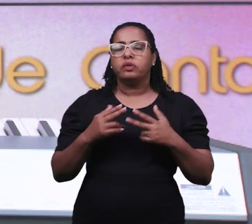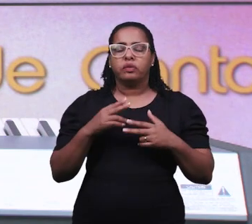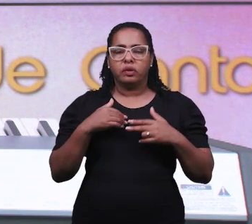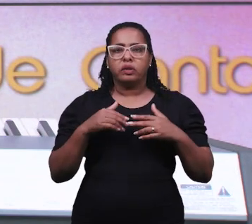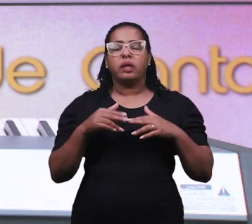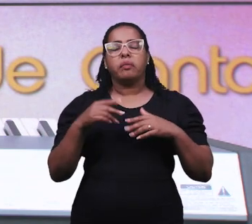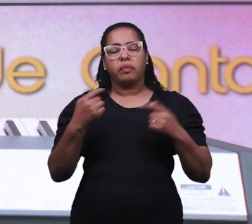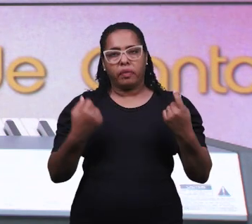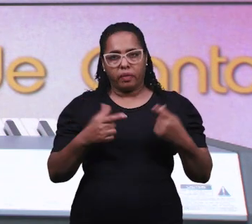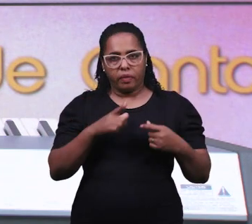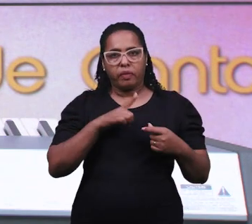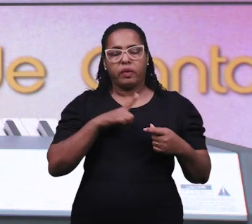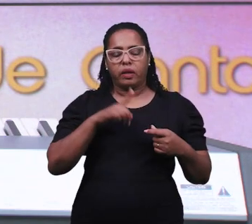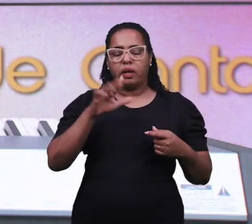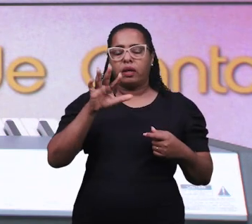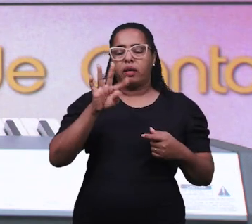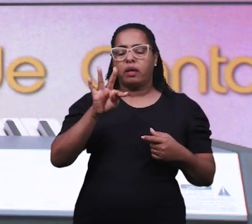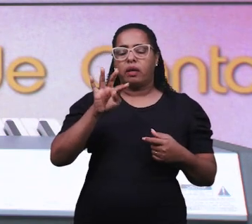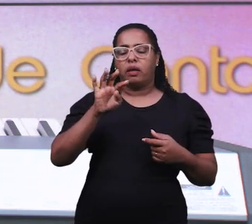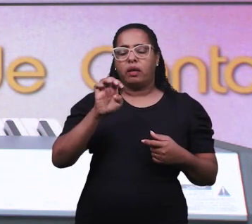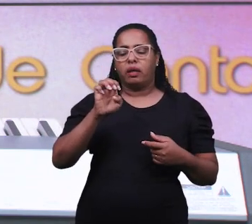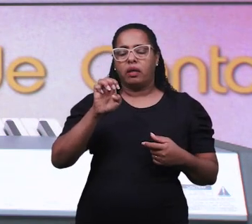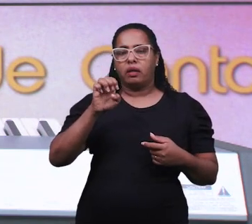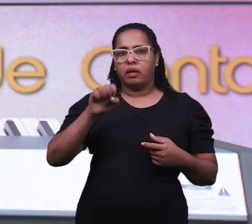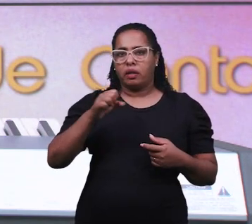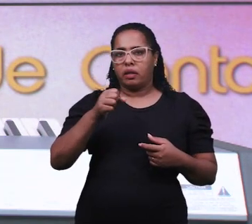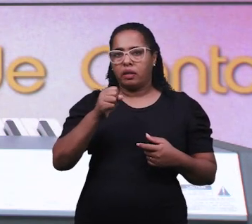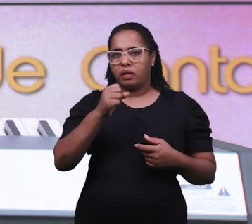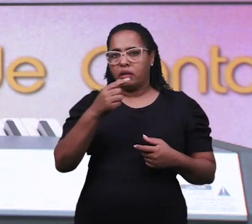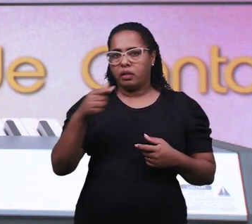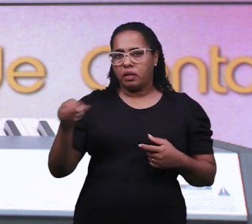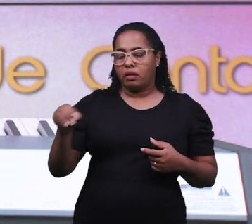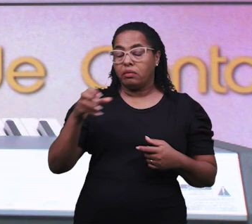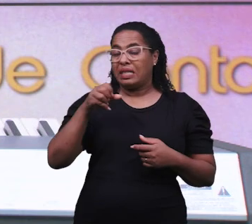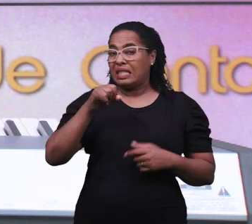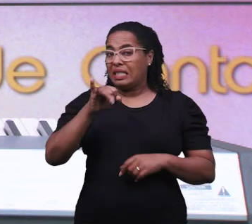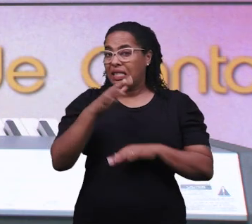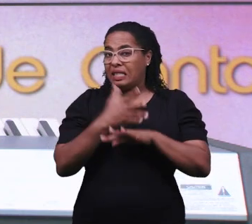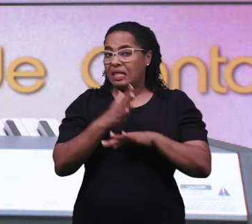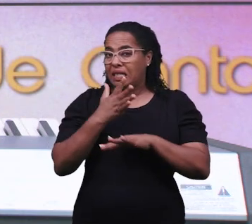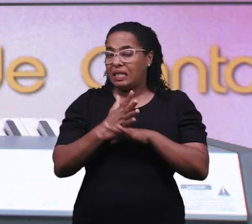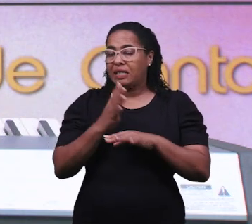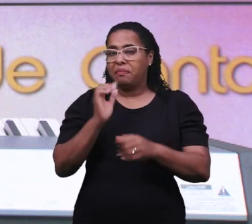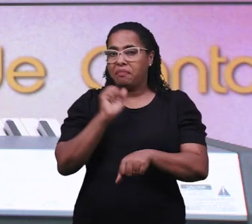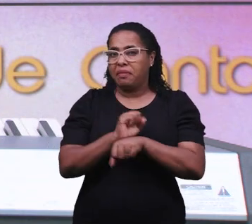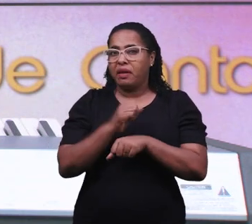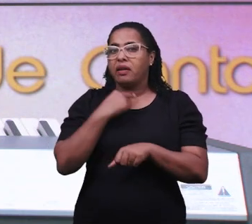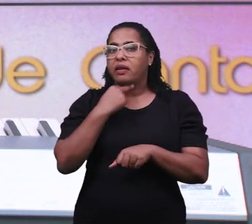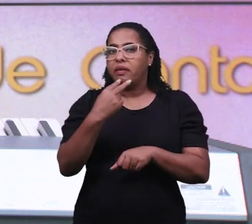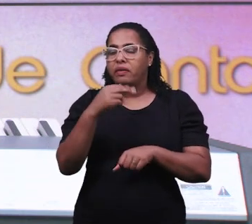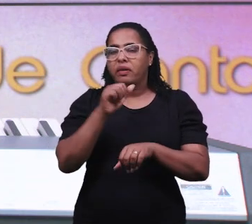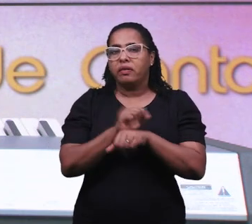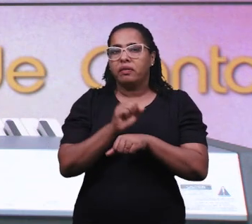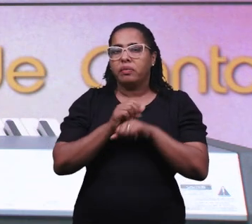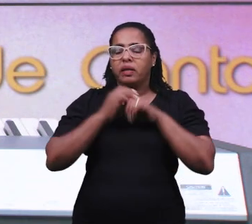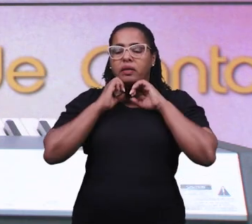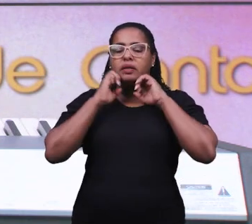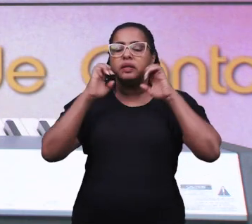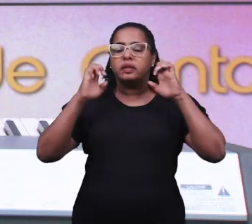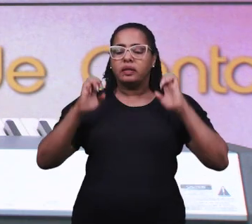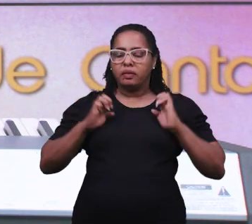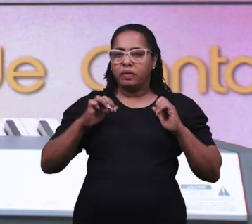de tensão, provavelmente. Agora, se o meu exercício para, se a minha voz para, provavelmente as estruturas estão trabalhando